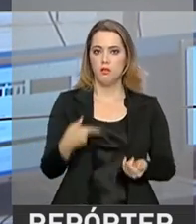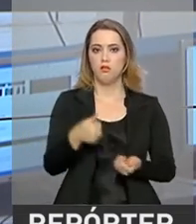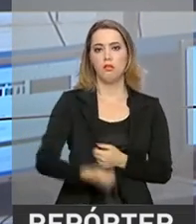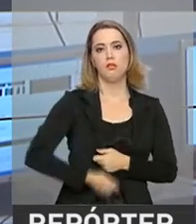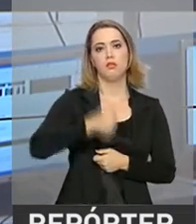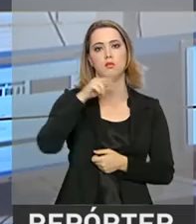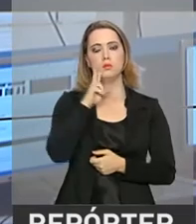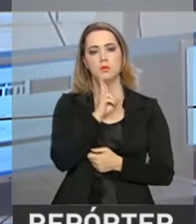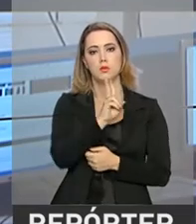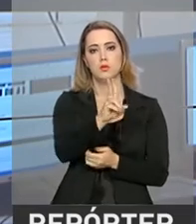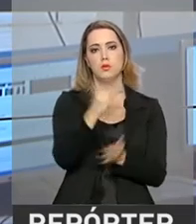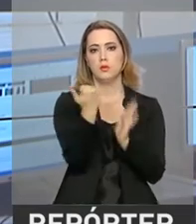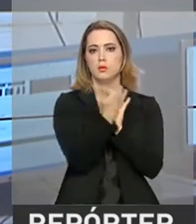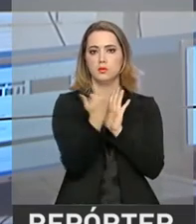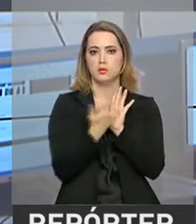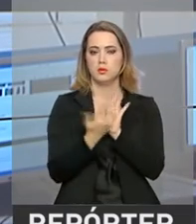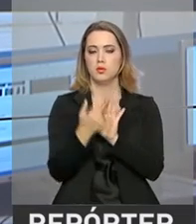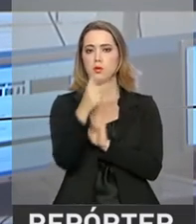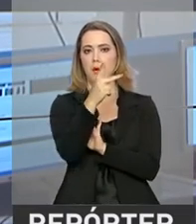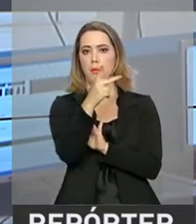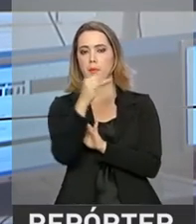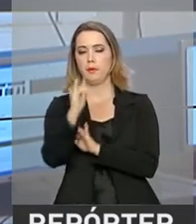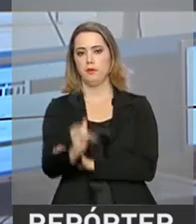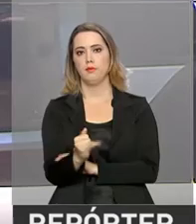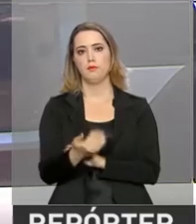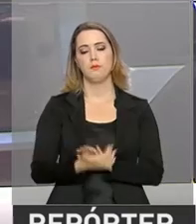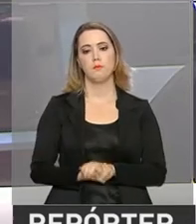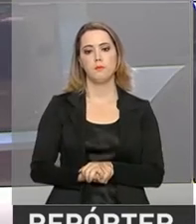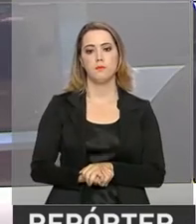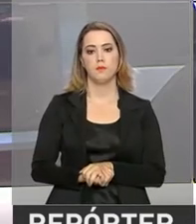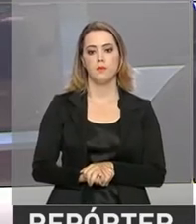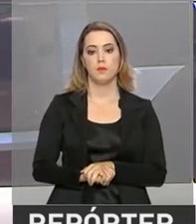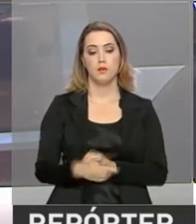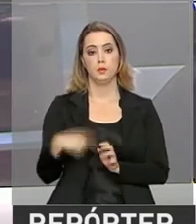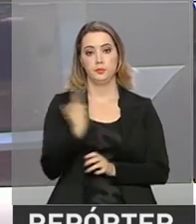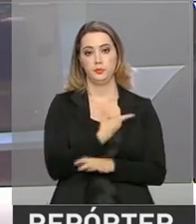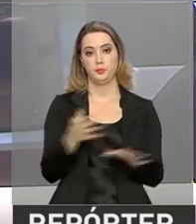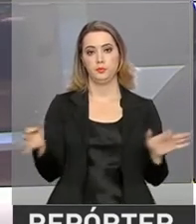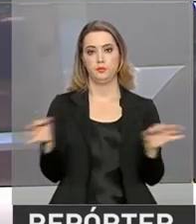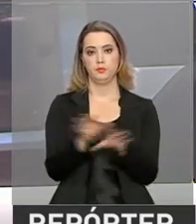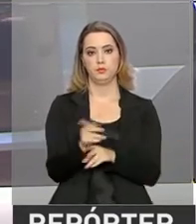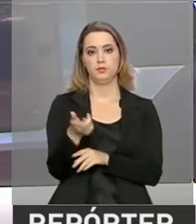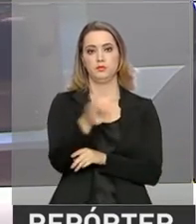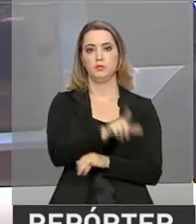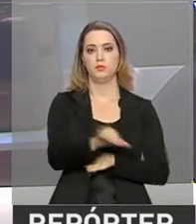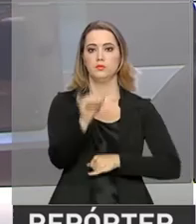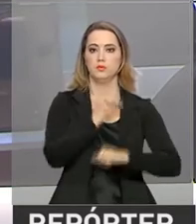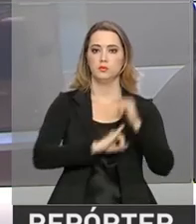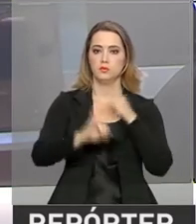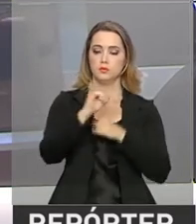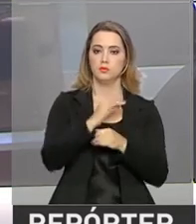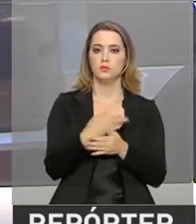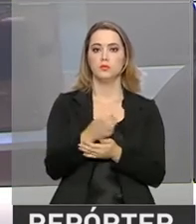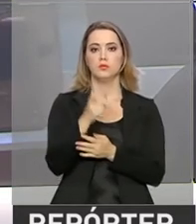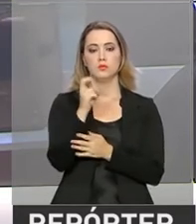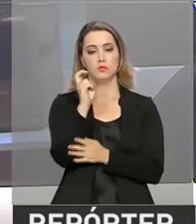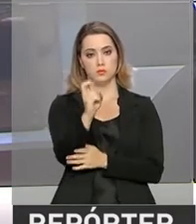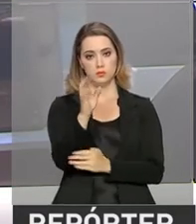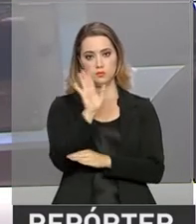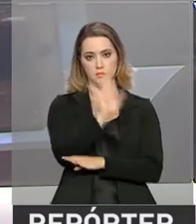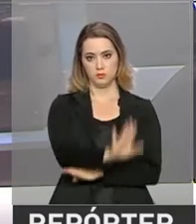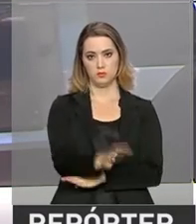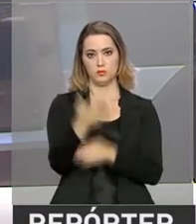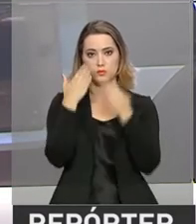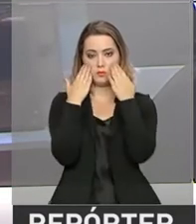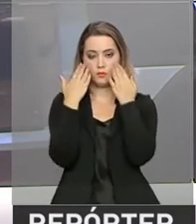concessões previstas no programa de parcerias de investimentos nós ficamos por aqui voltamos a qualquer momento com outras informações ou às